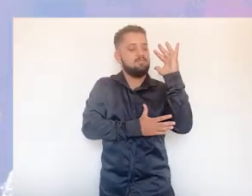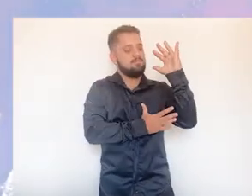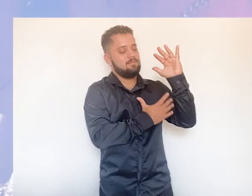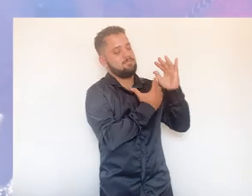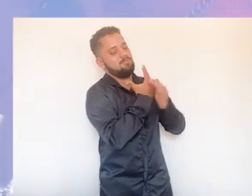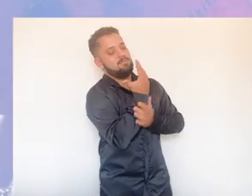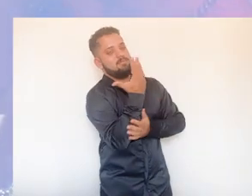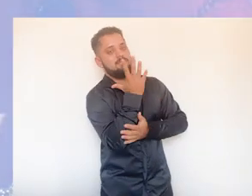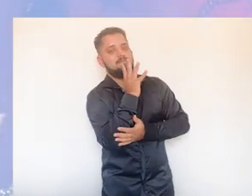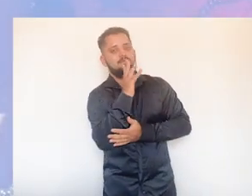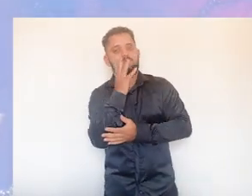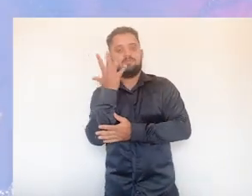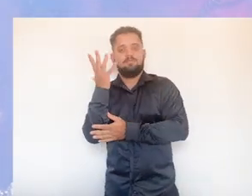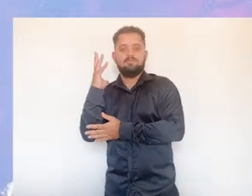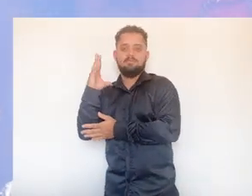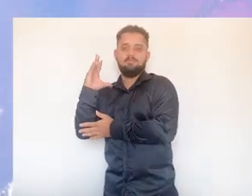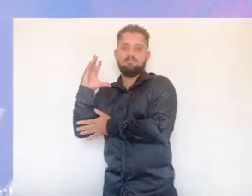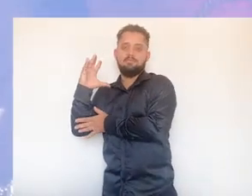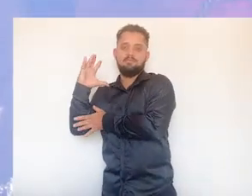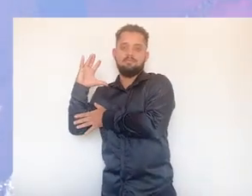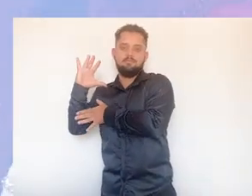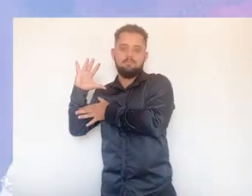participante,